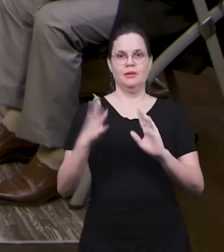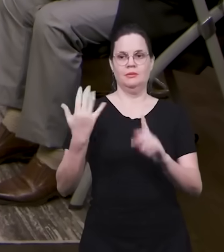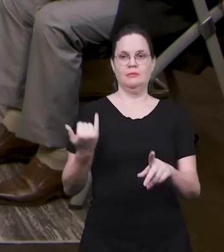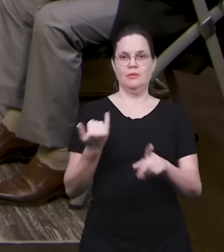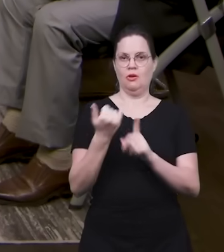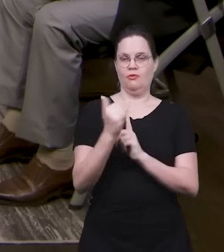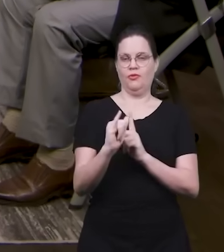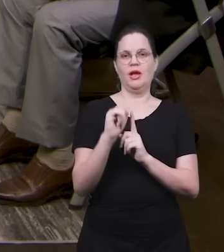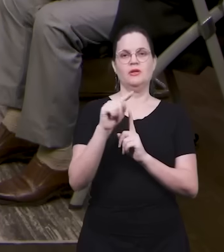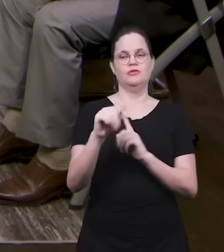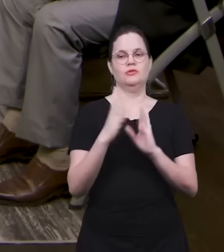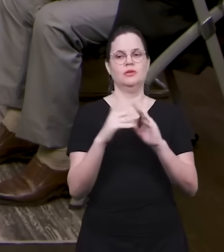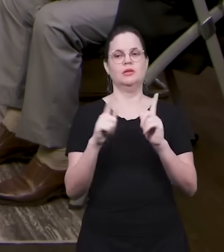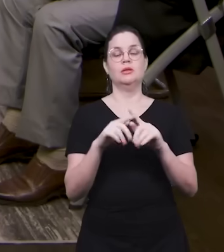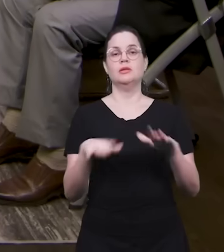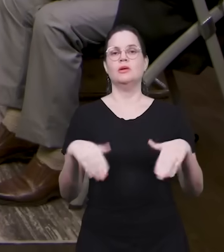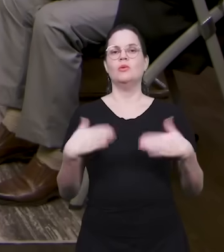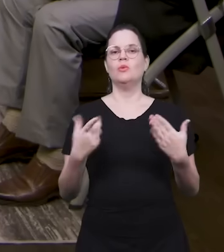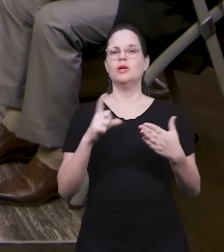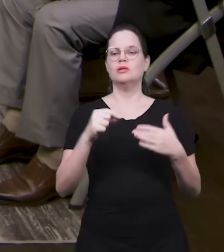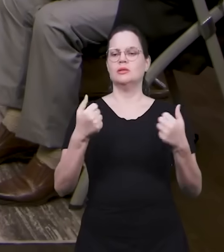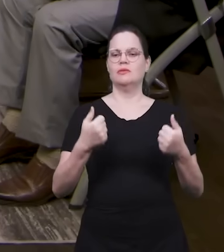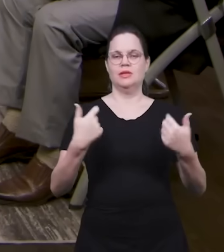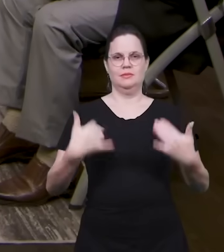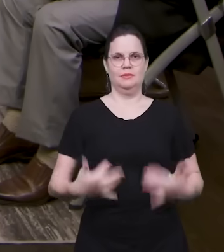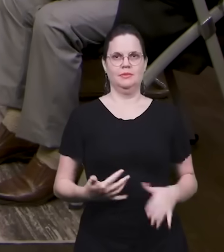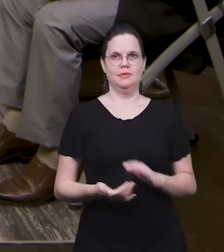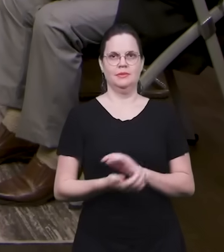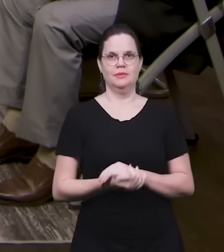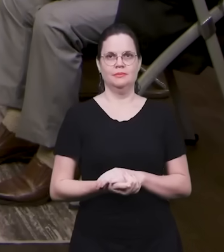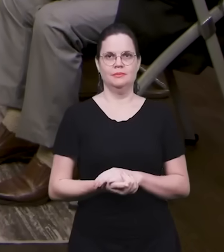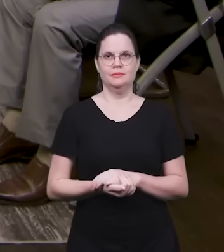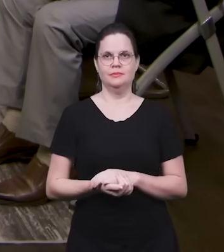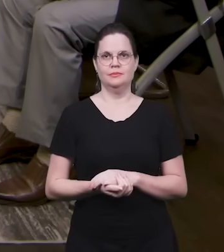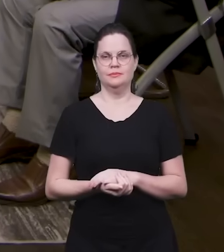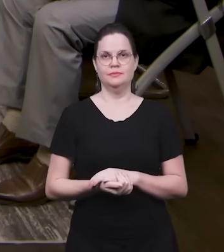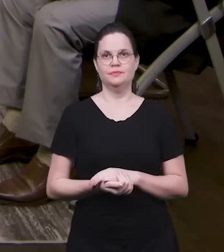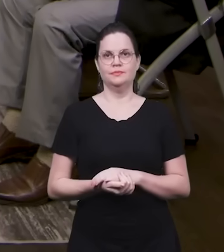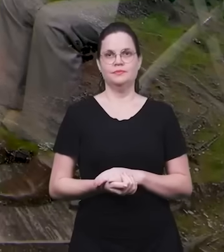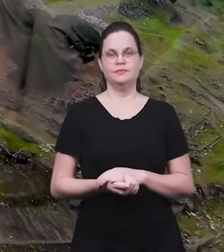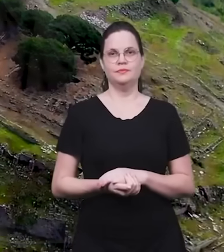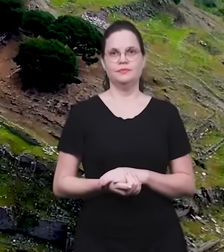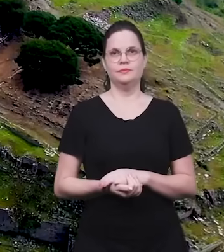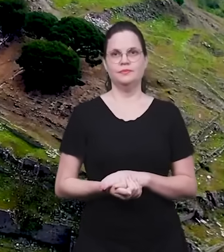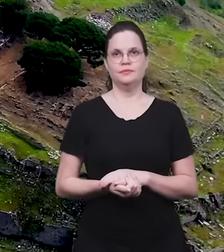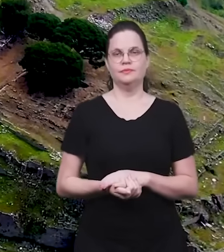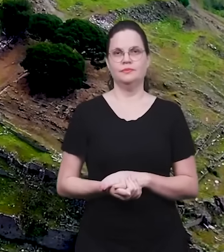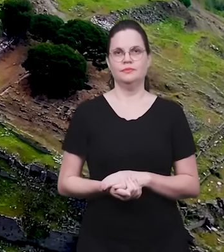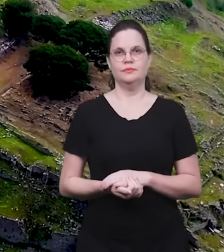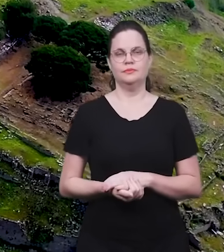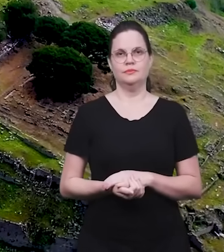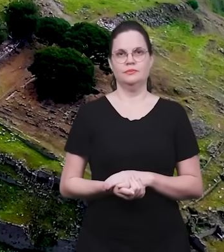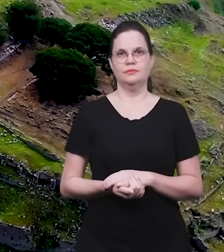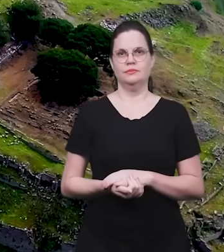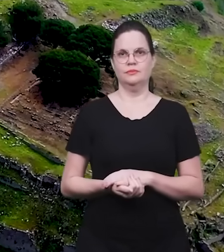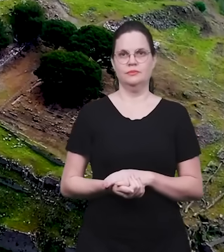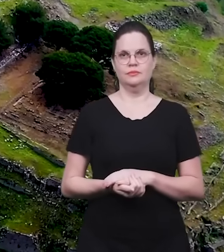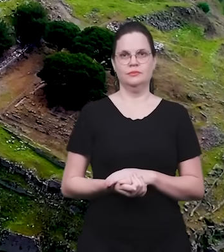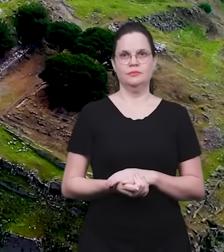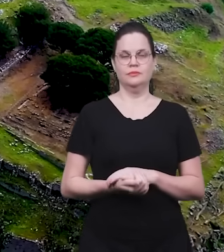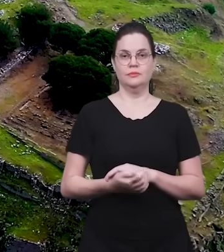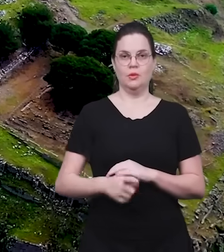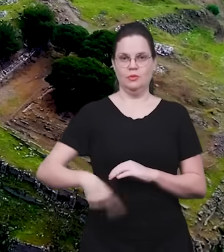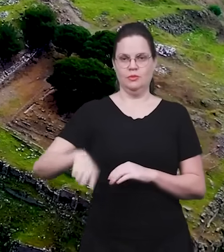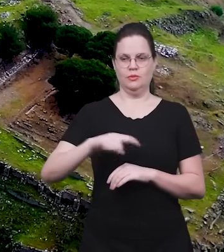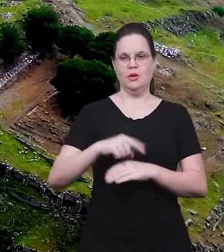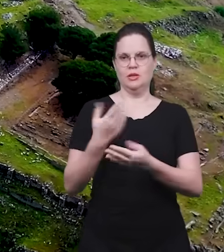igreja. Qual a abordagem que o senhor quer fazer? Quando nós chegamos no